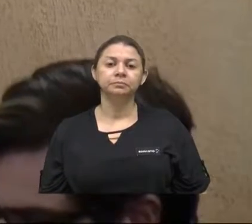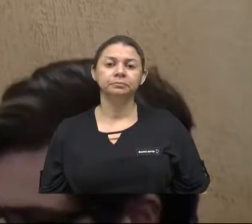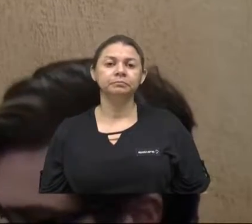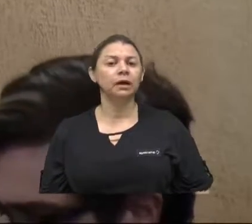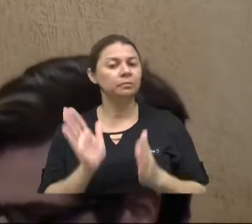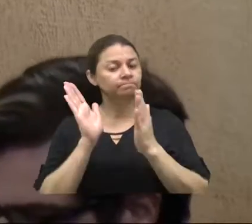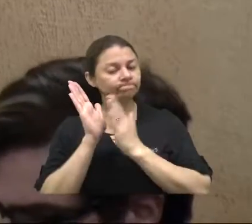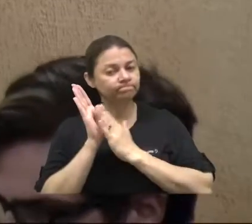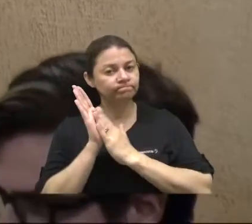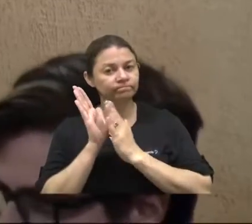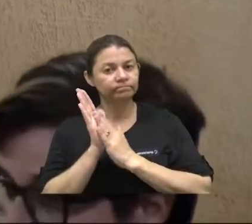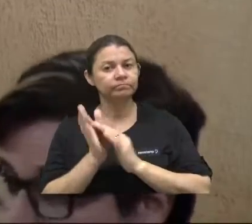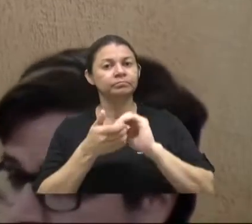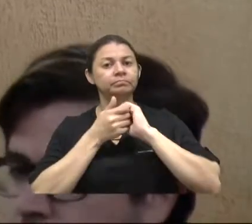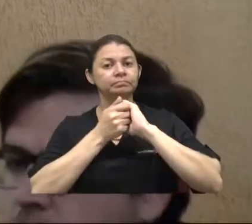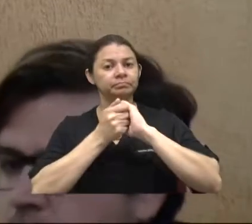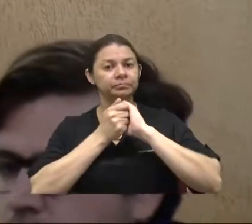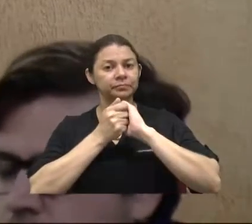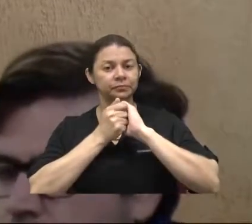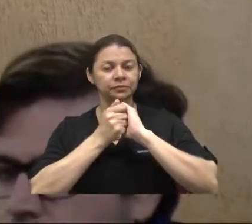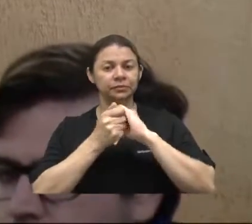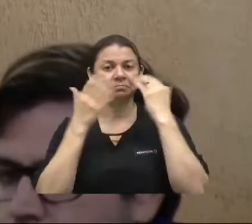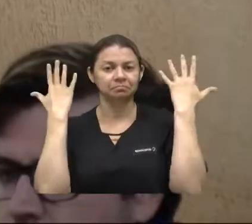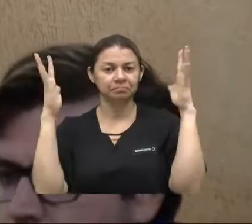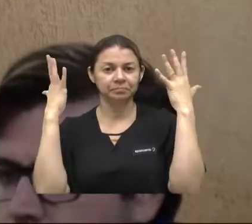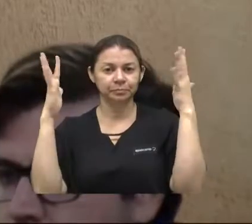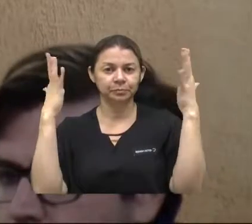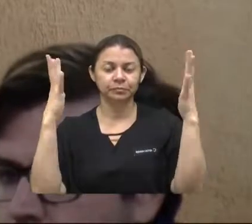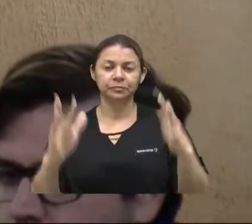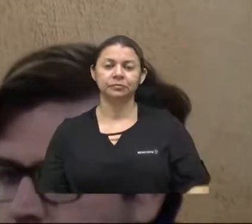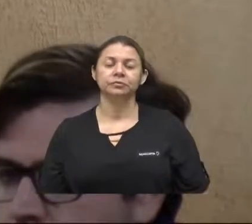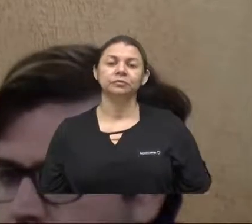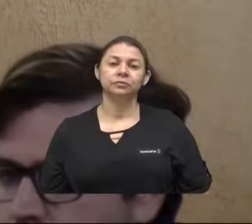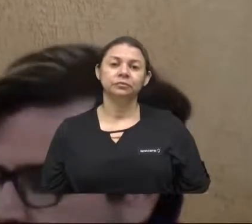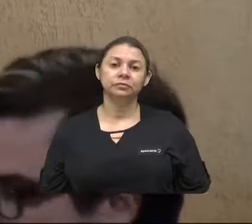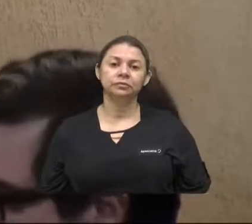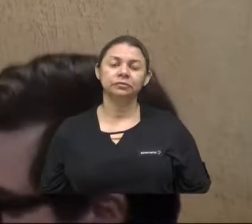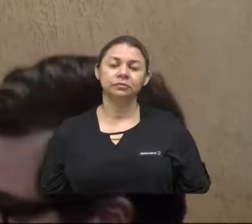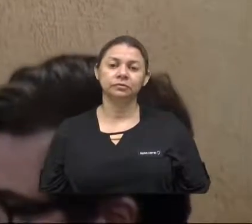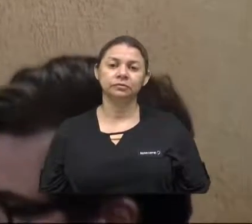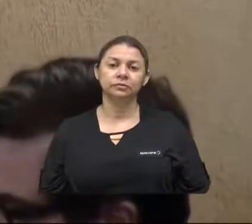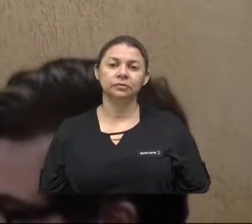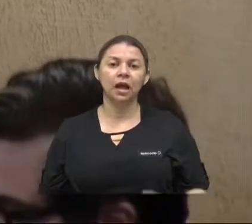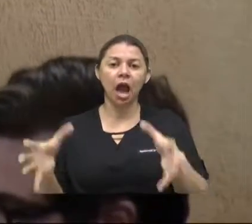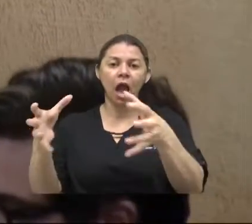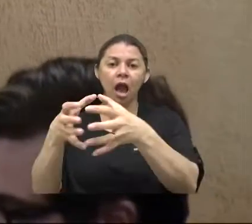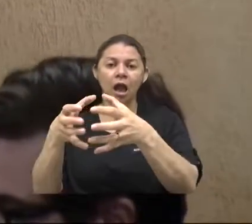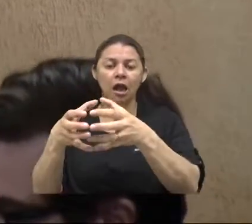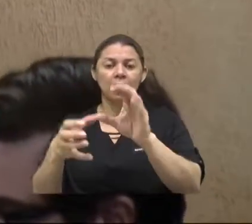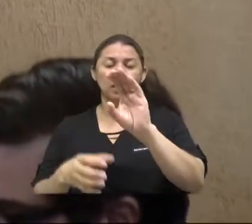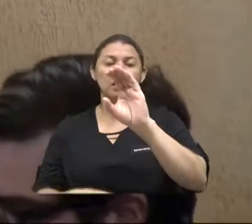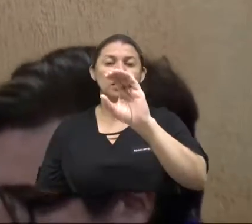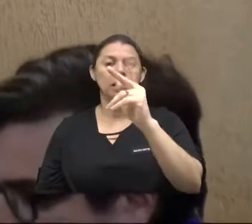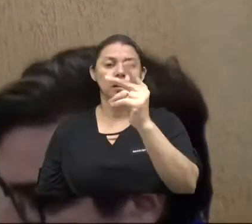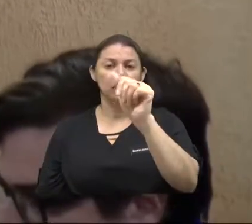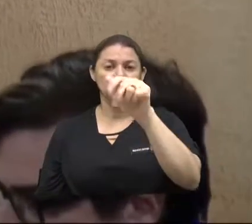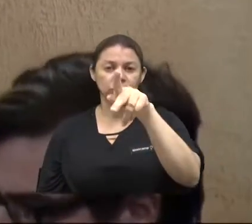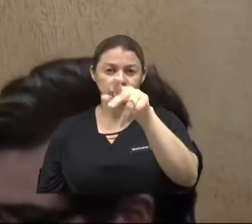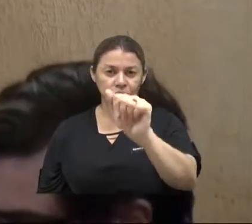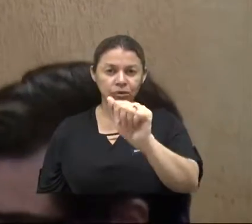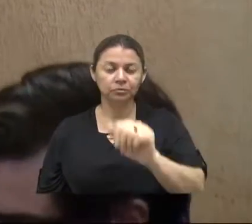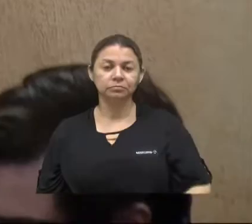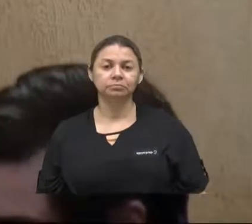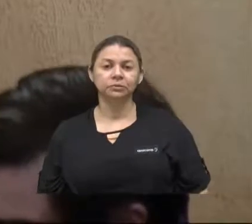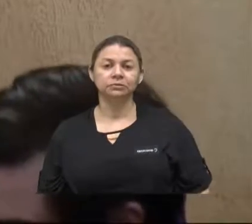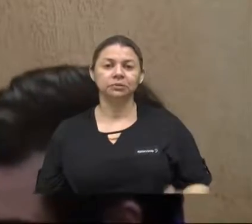a mesa eleita, vereador Lemão da Jeová Rafá, do qual nós